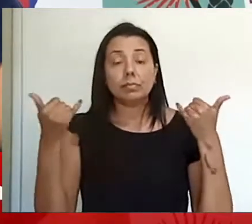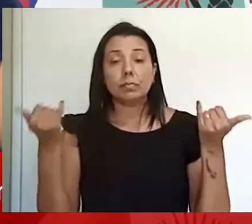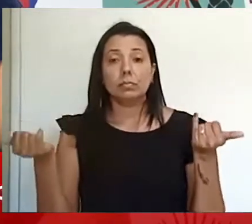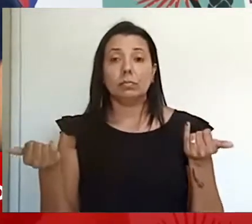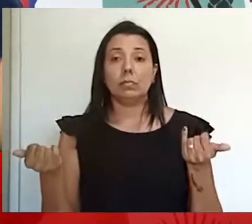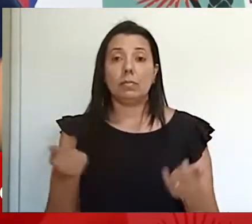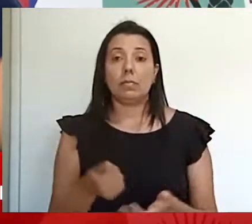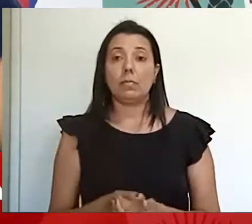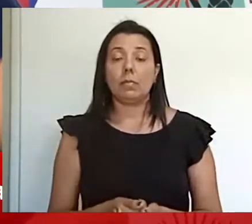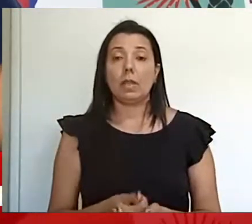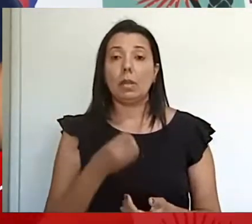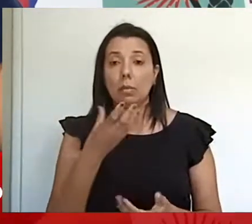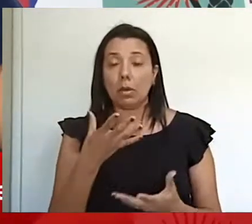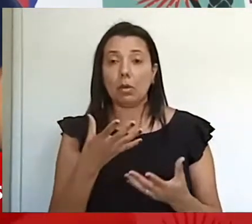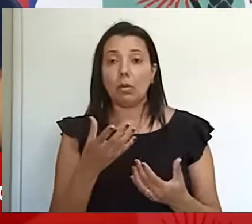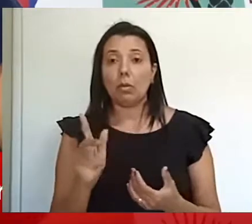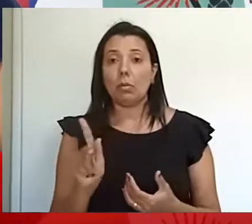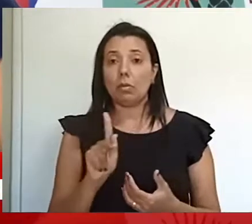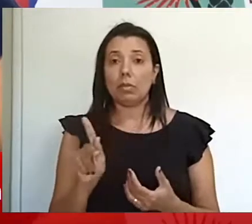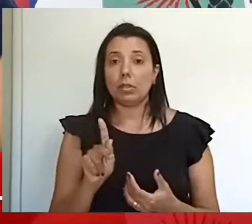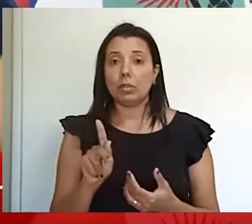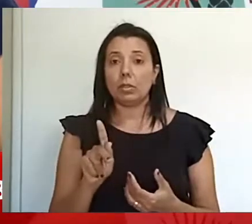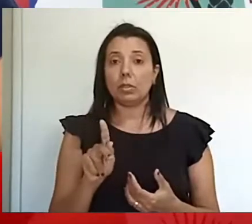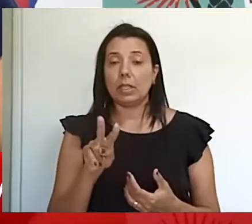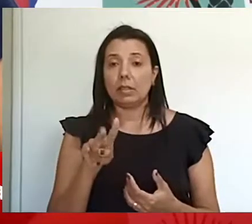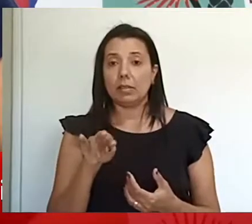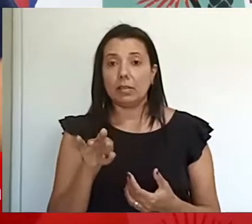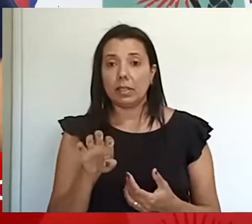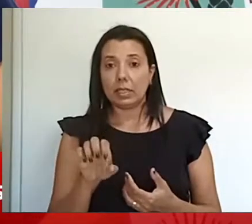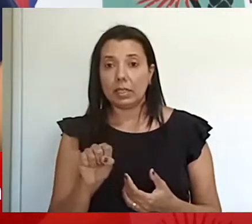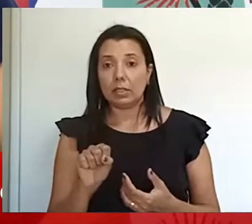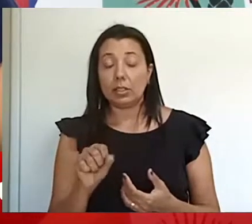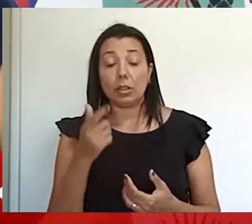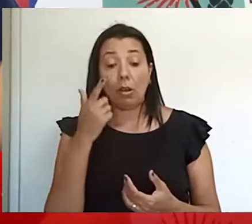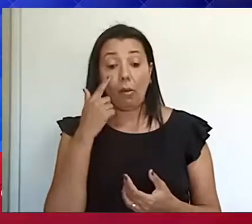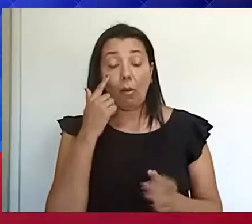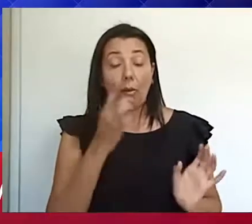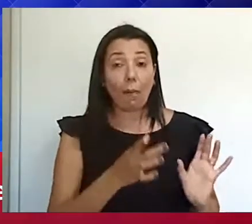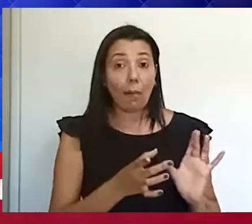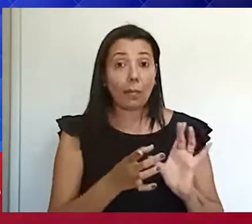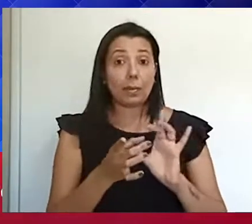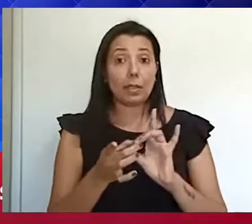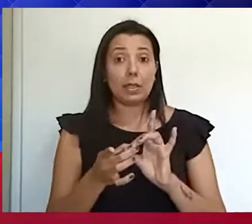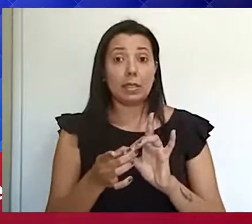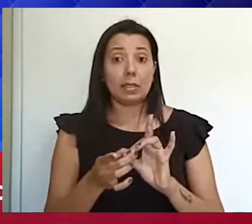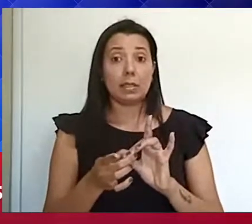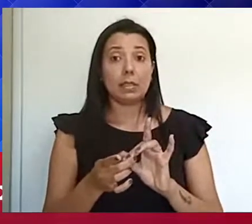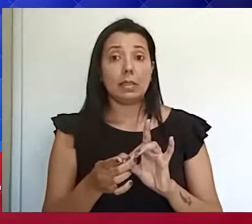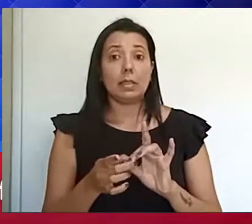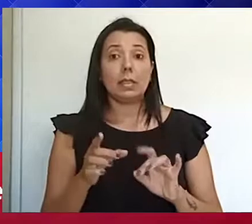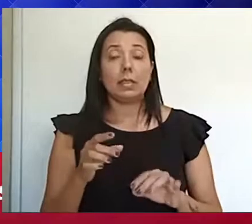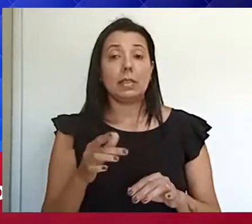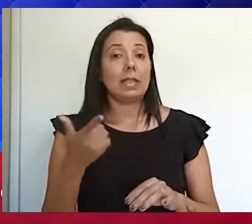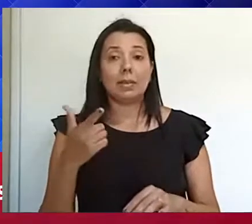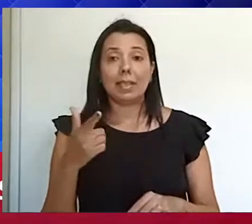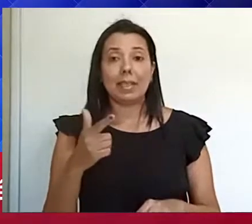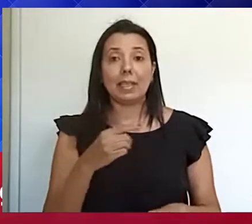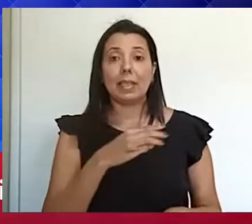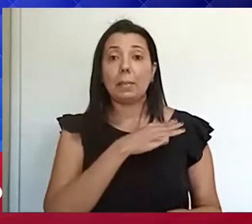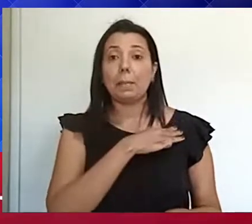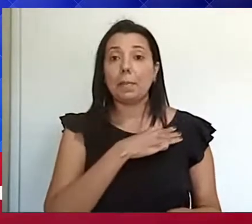Bom, vamos lá, professora Zanetti, olha esse contexto. Estamos sem ministro da Educação,